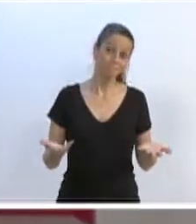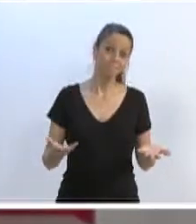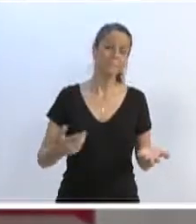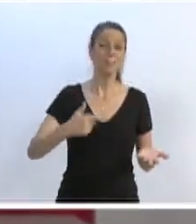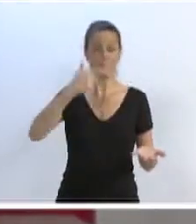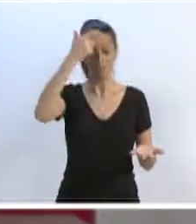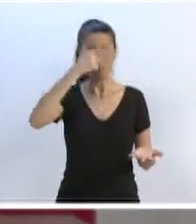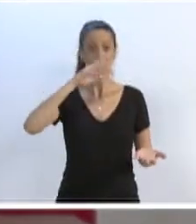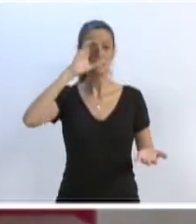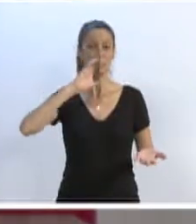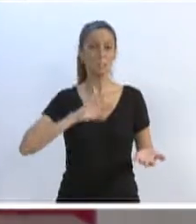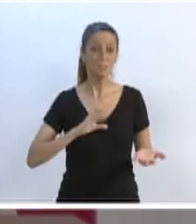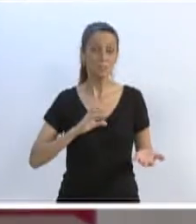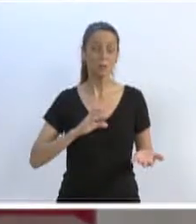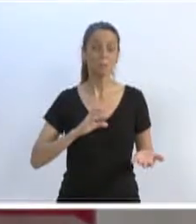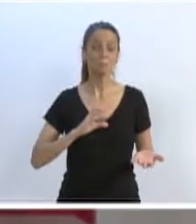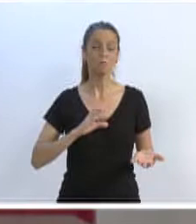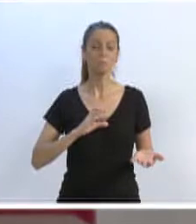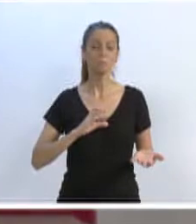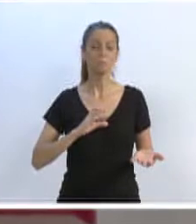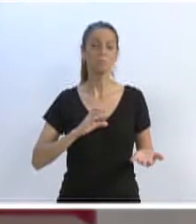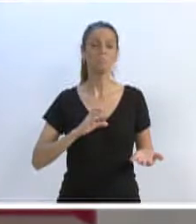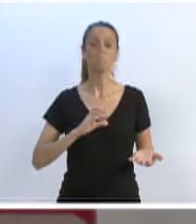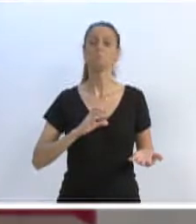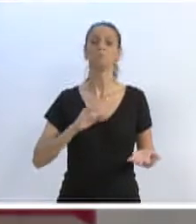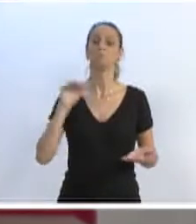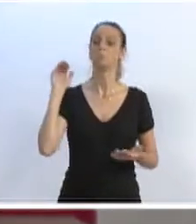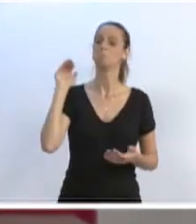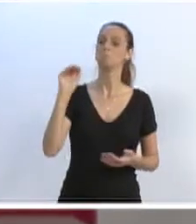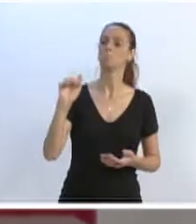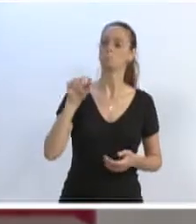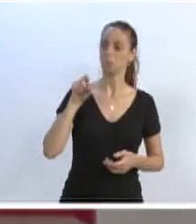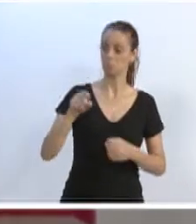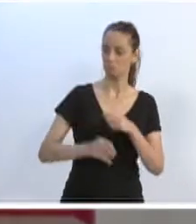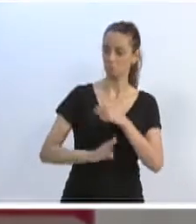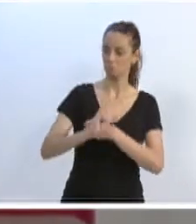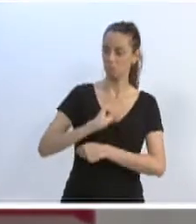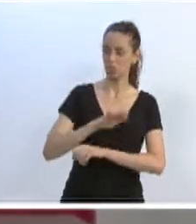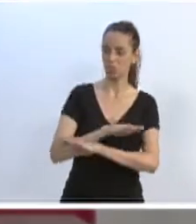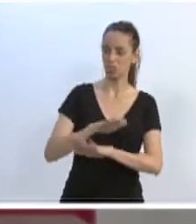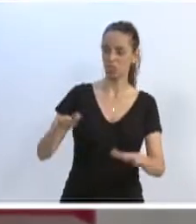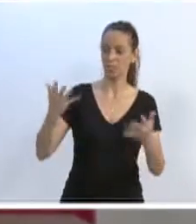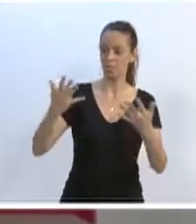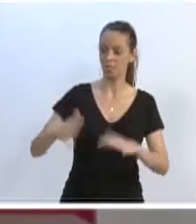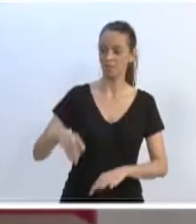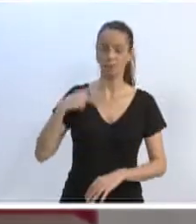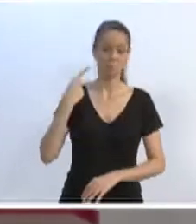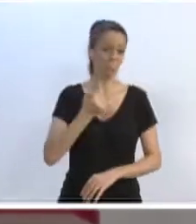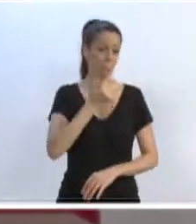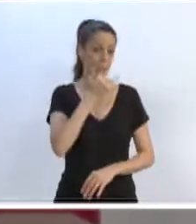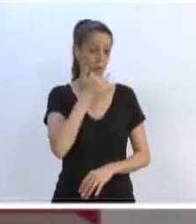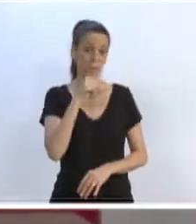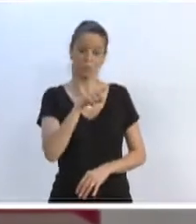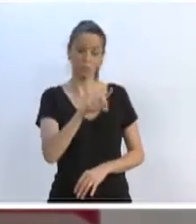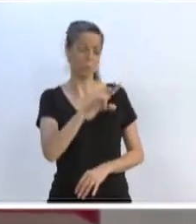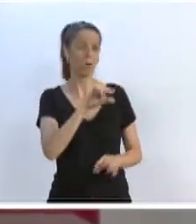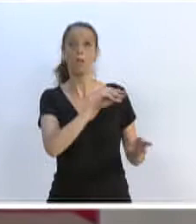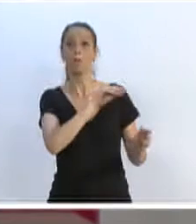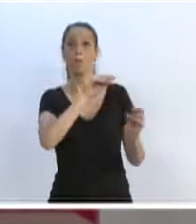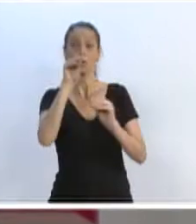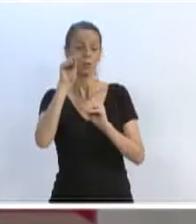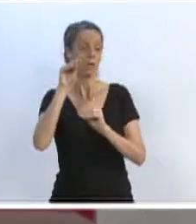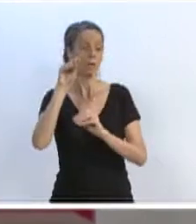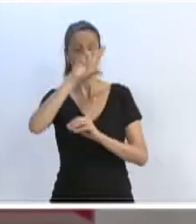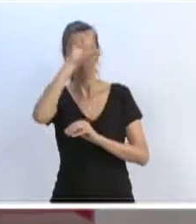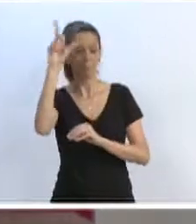chego numa reunião e ele diz, ah, não quero mais saber de política, então não pode morar nesse planeta? Nem na Lua? Porque para ir para a Lua, o foguete,